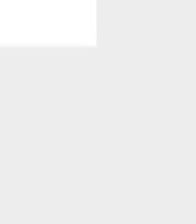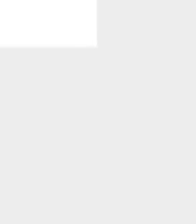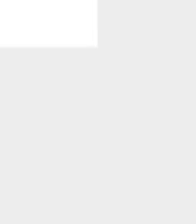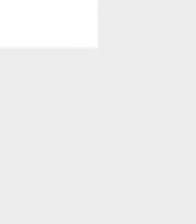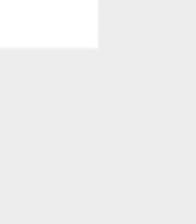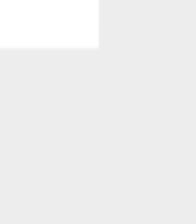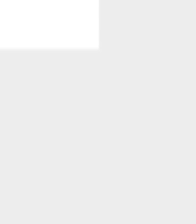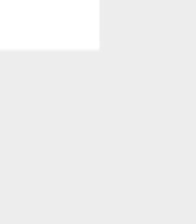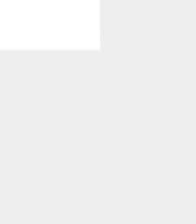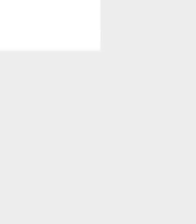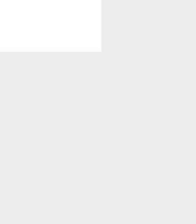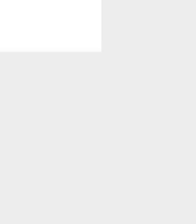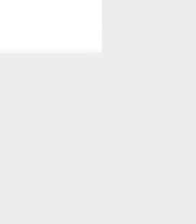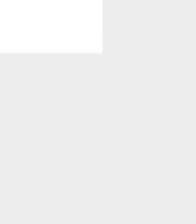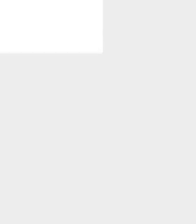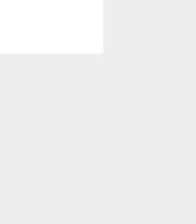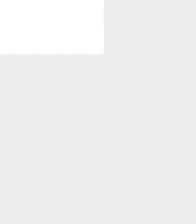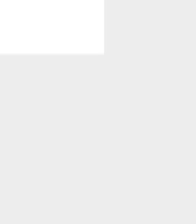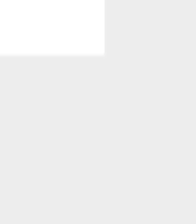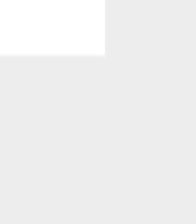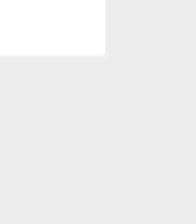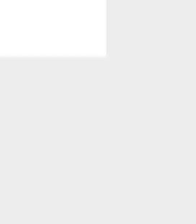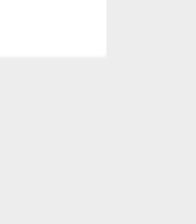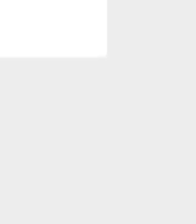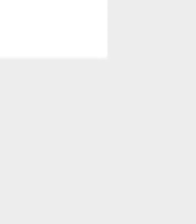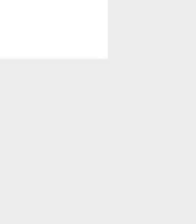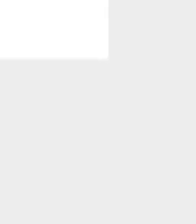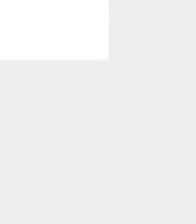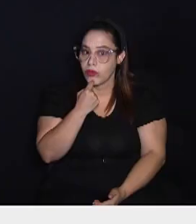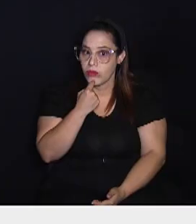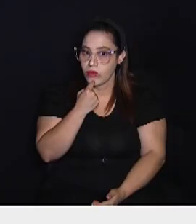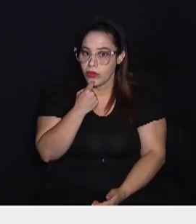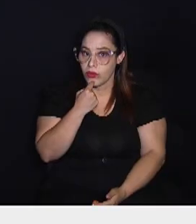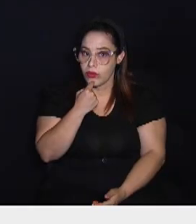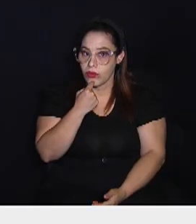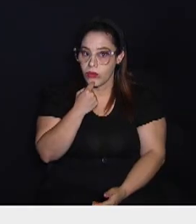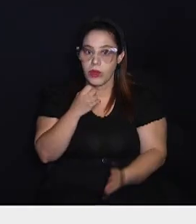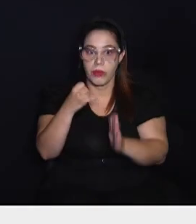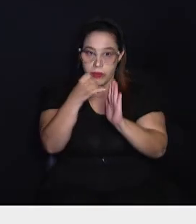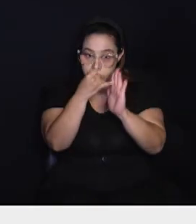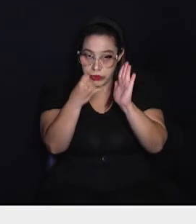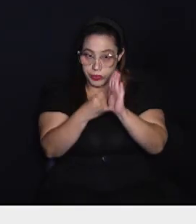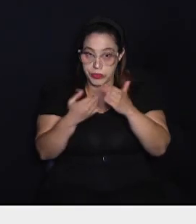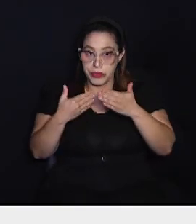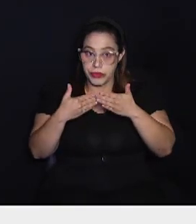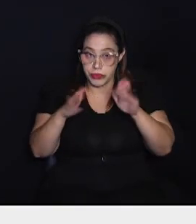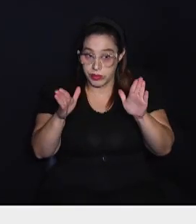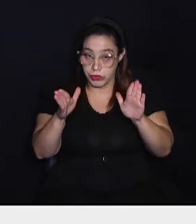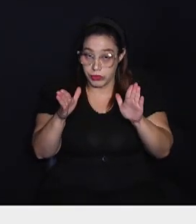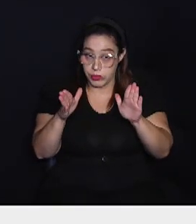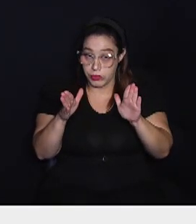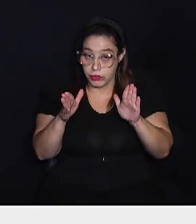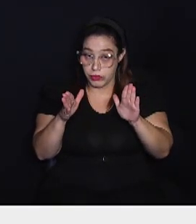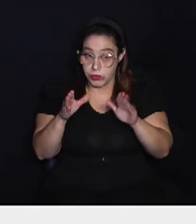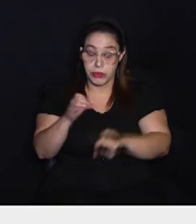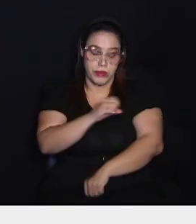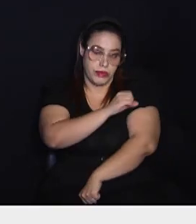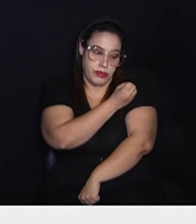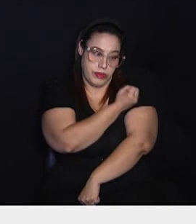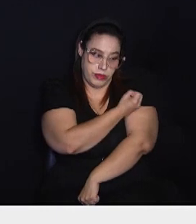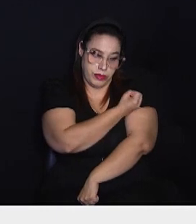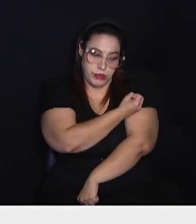A Secretaria Municipal de Educação de Campinas está com o pré-cadastro aberto na educação infantil.